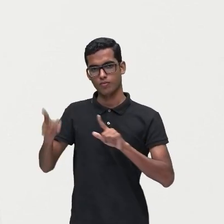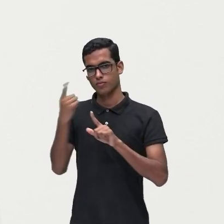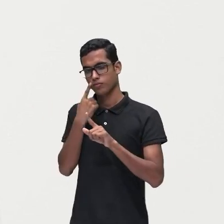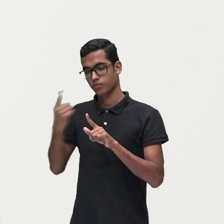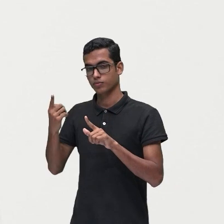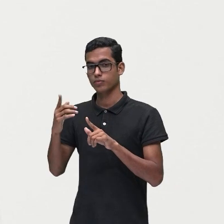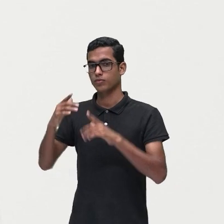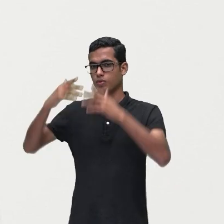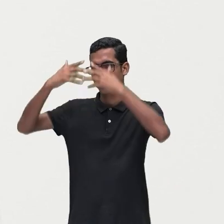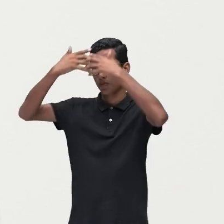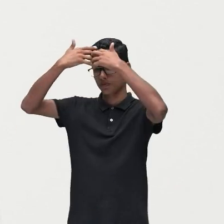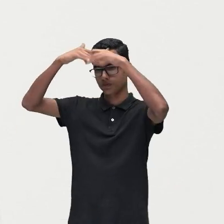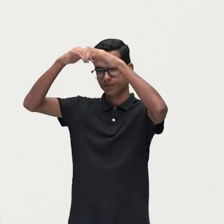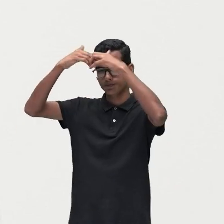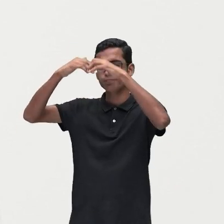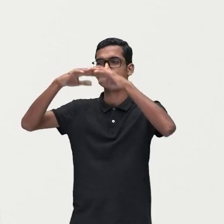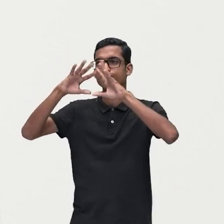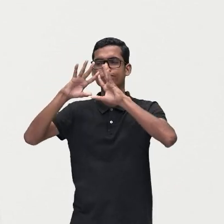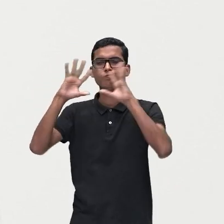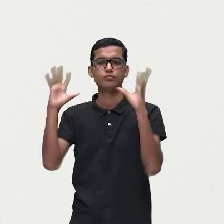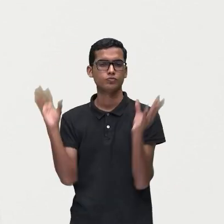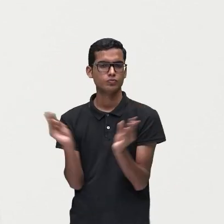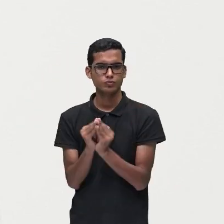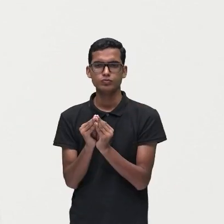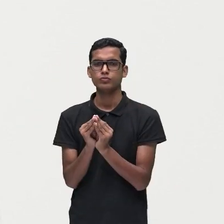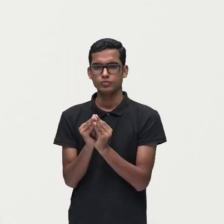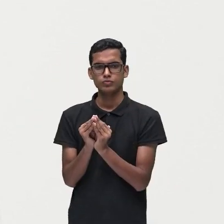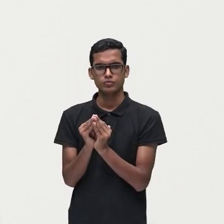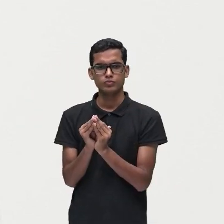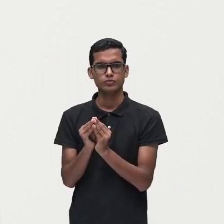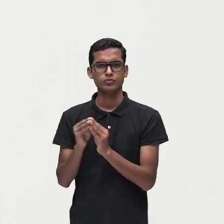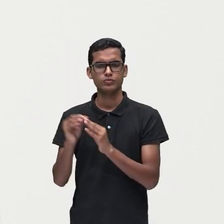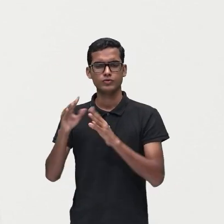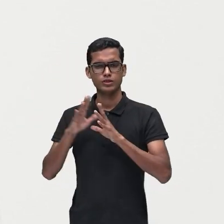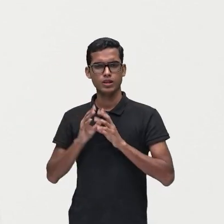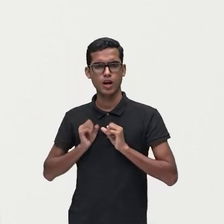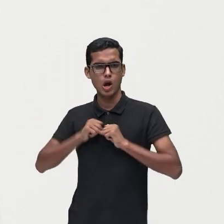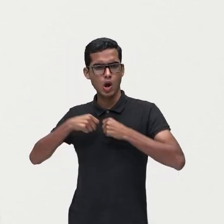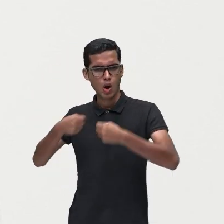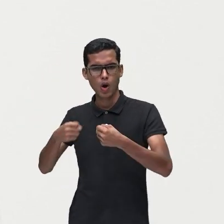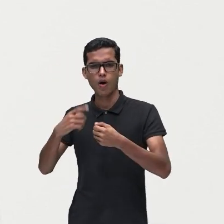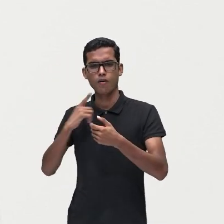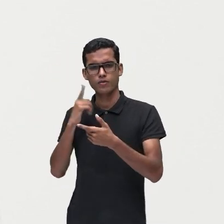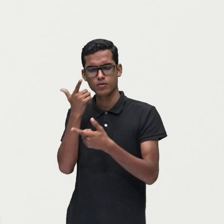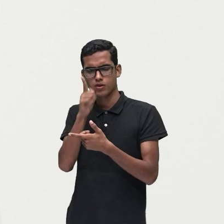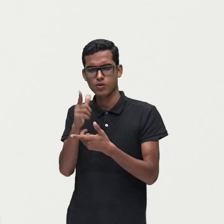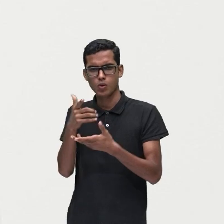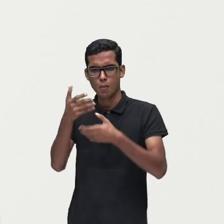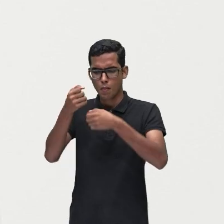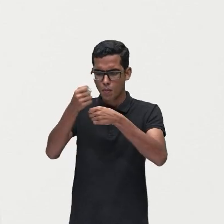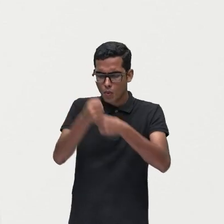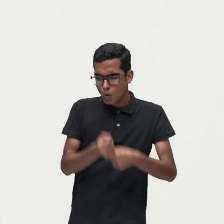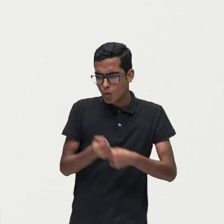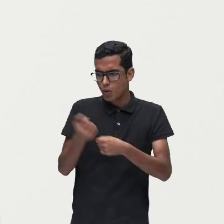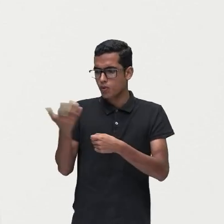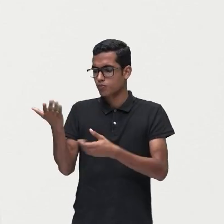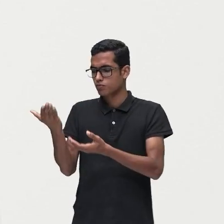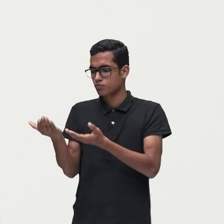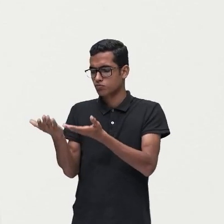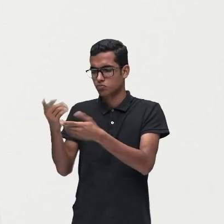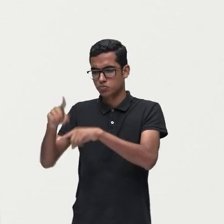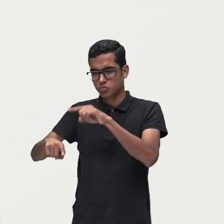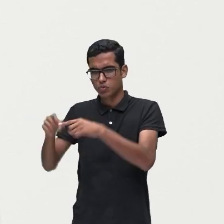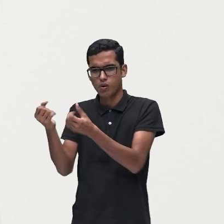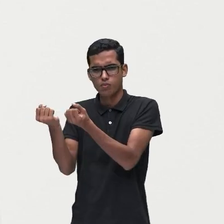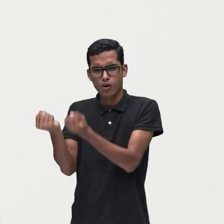partir desse raciocínio, concluímos que a força executada para erguer um determinado objeto por